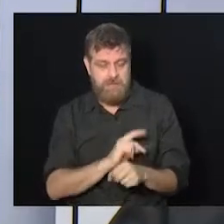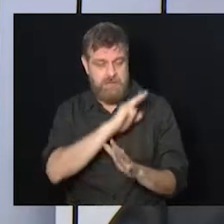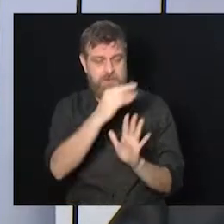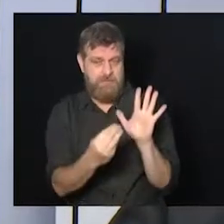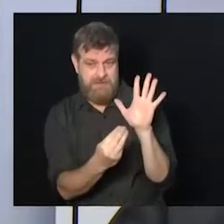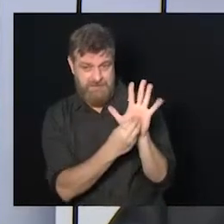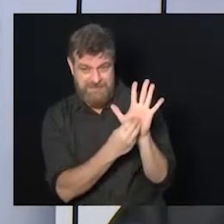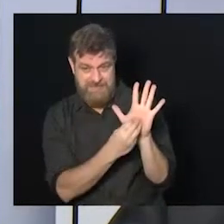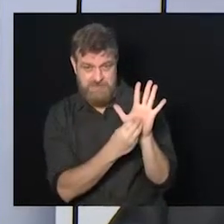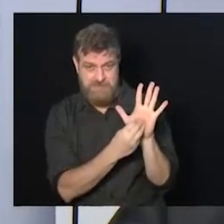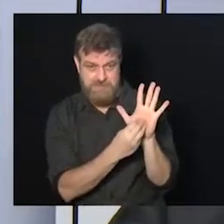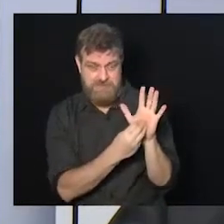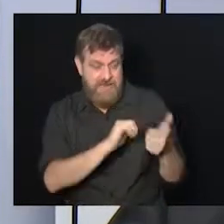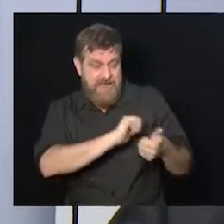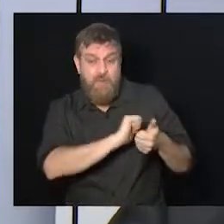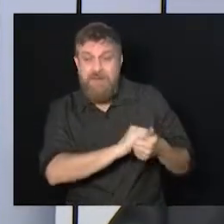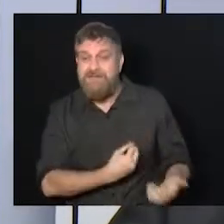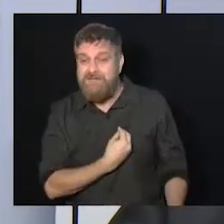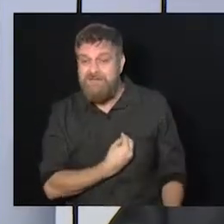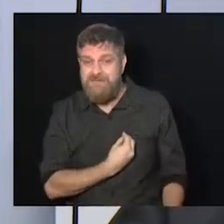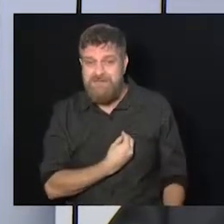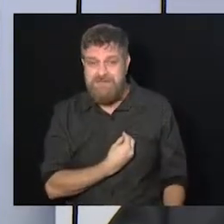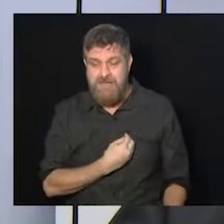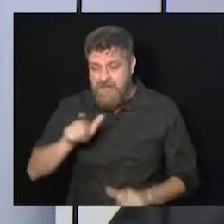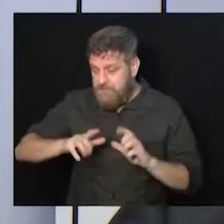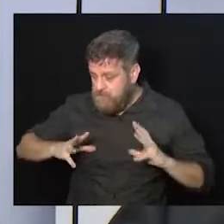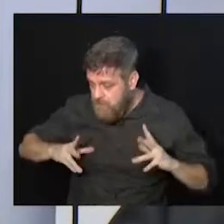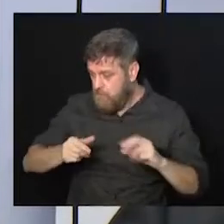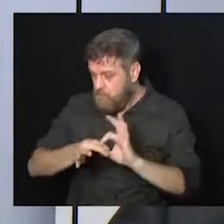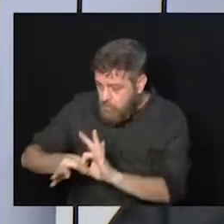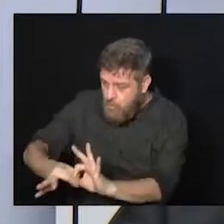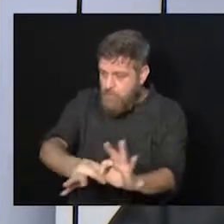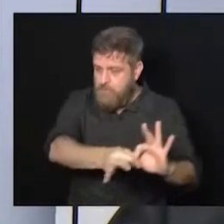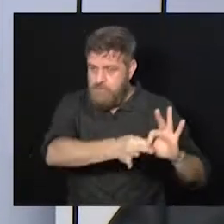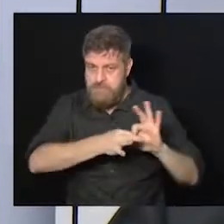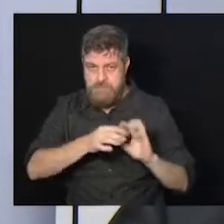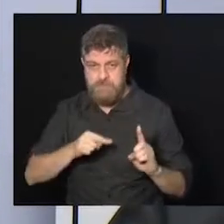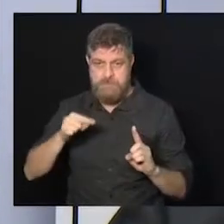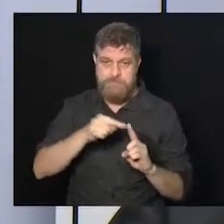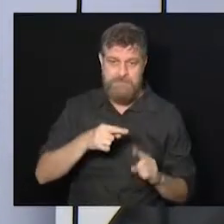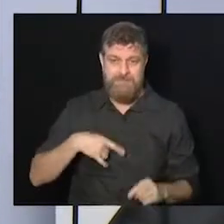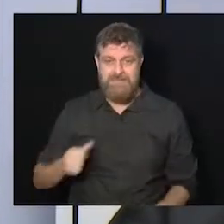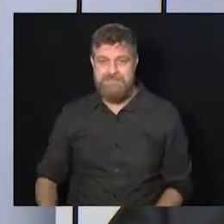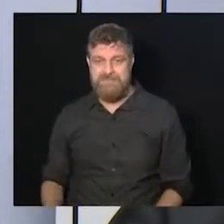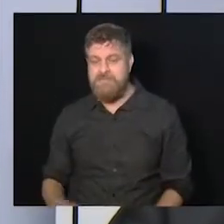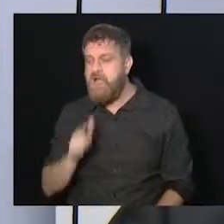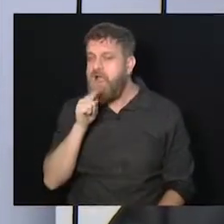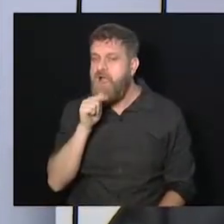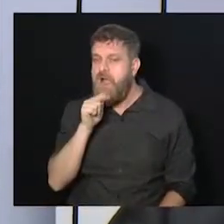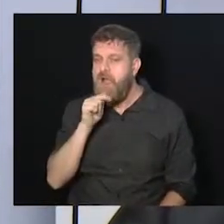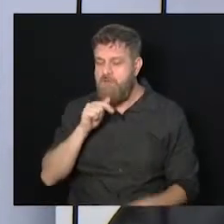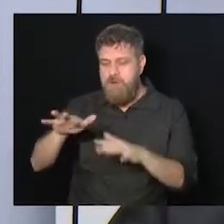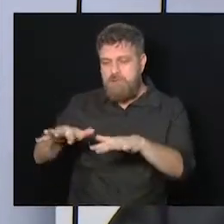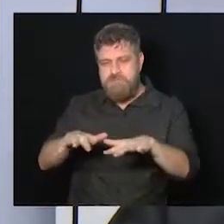ambiente e a qualidade mínima de vida se todos não trabalharmos juntos. Se eu aterrar o Pantanal, eu posso